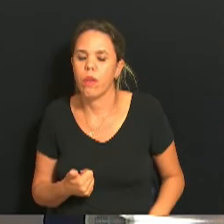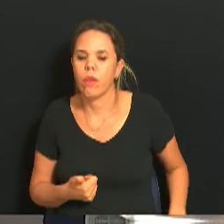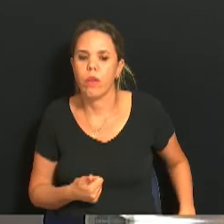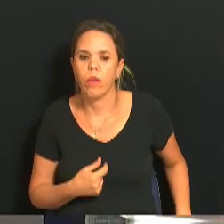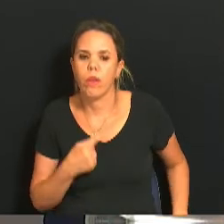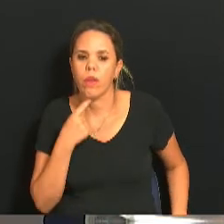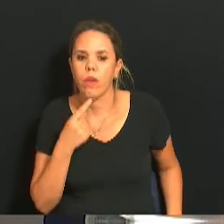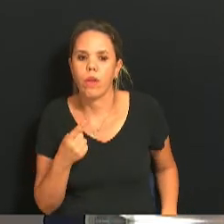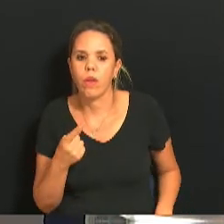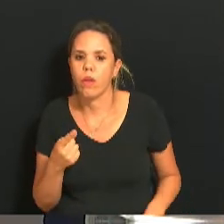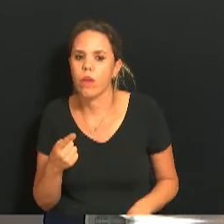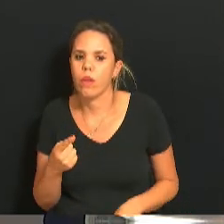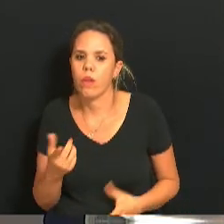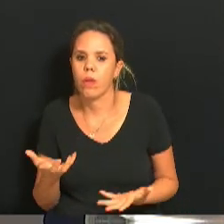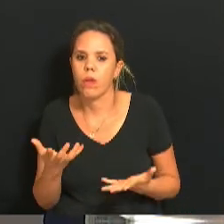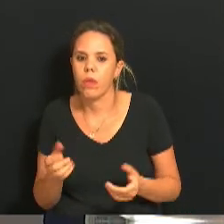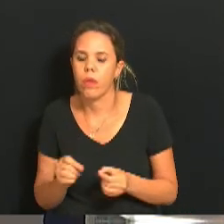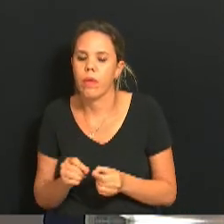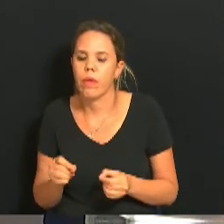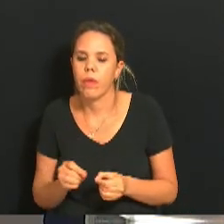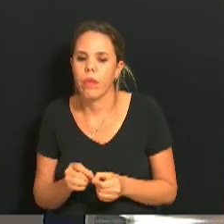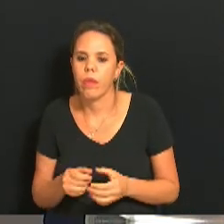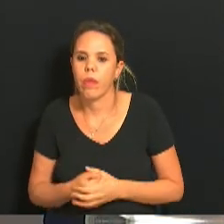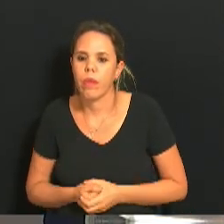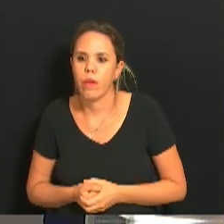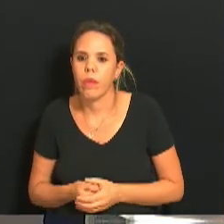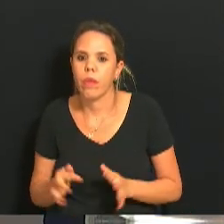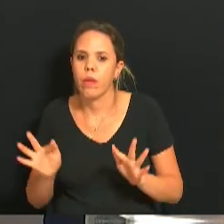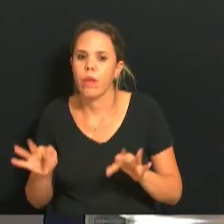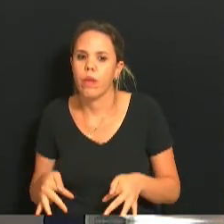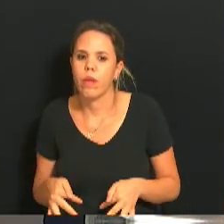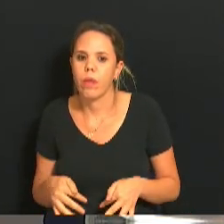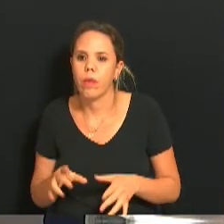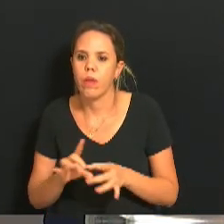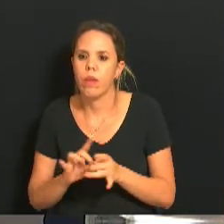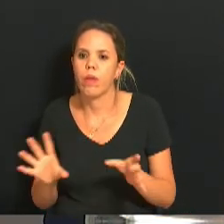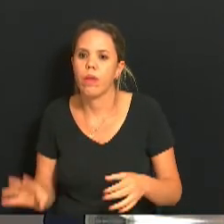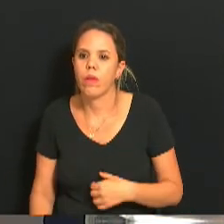mais alguma colocação Se alguém quiser fazer uma Pulgas não é